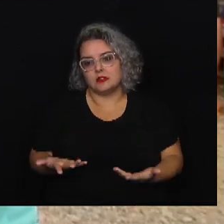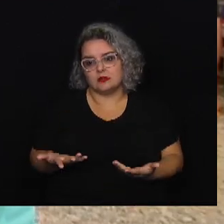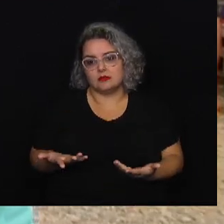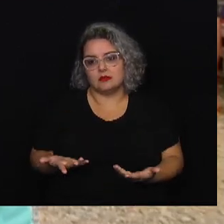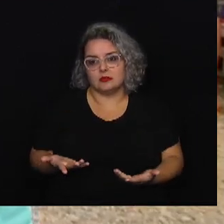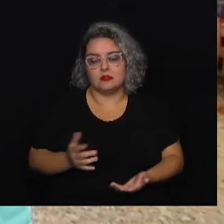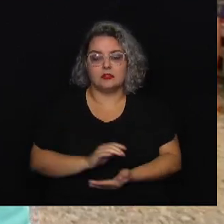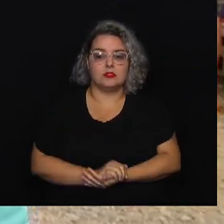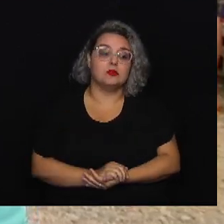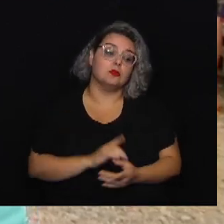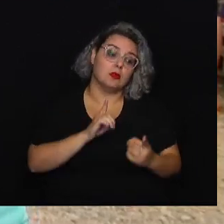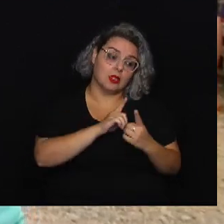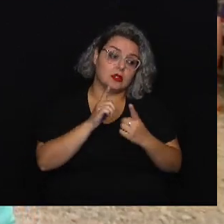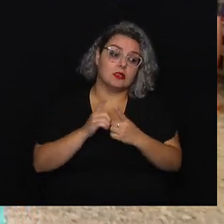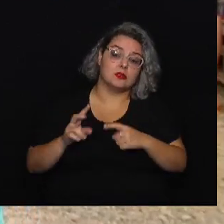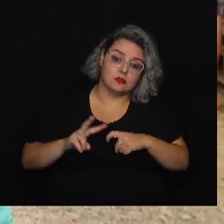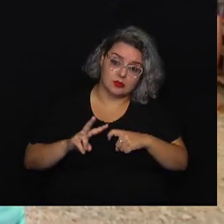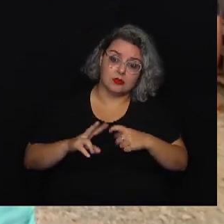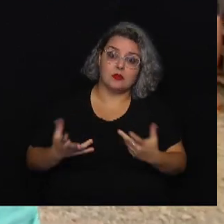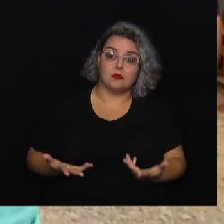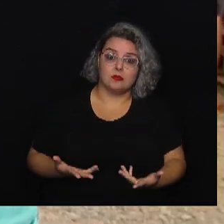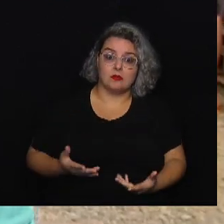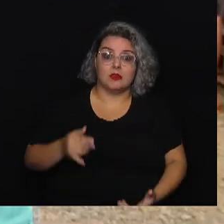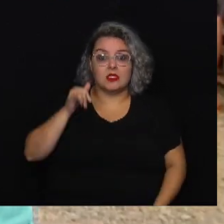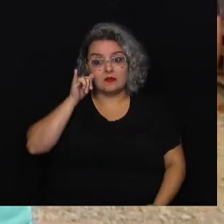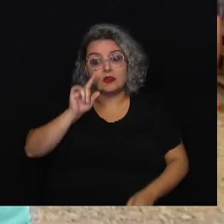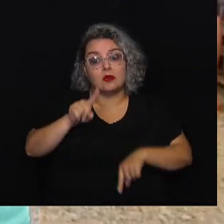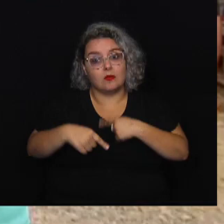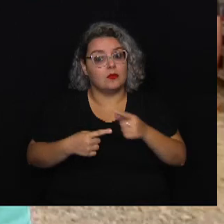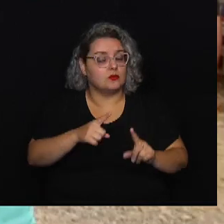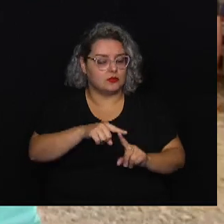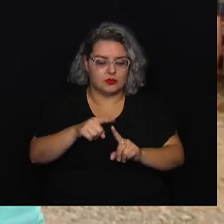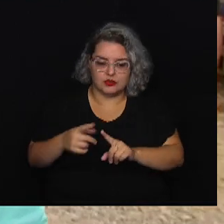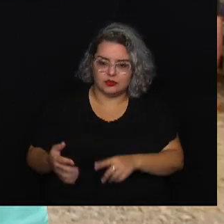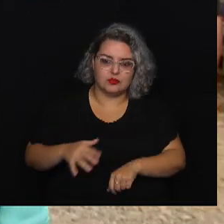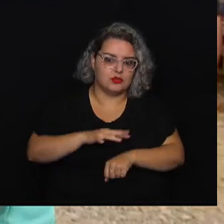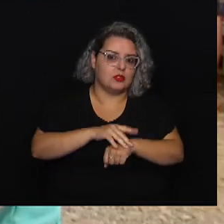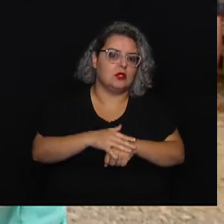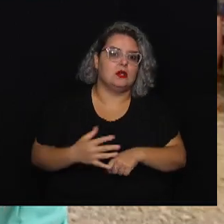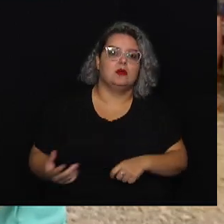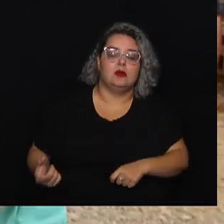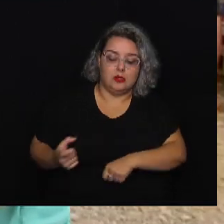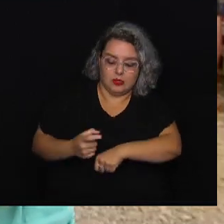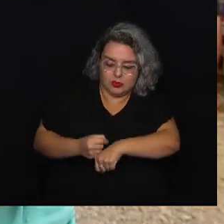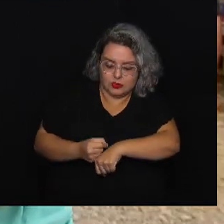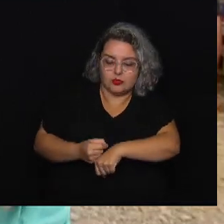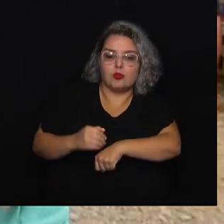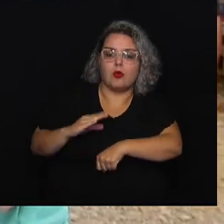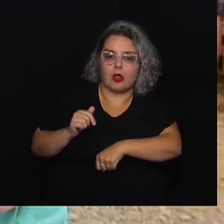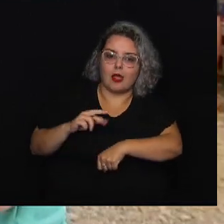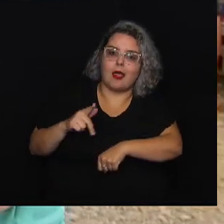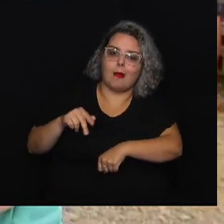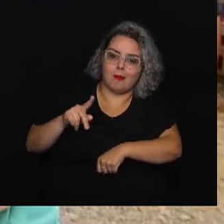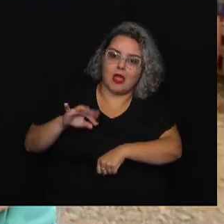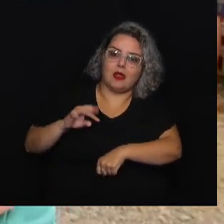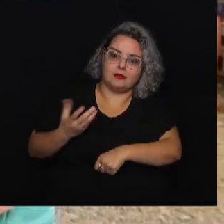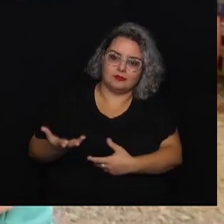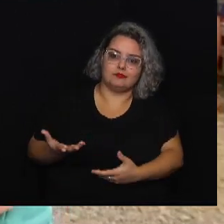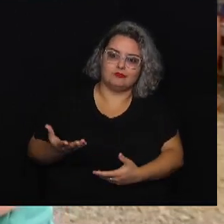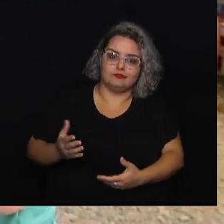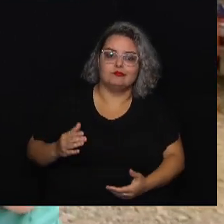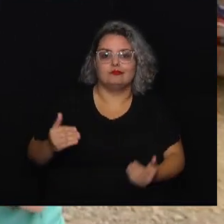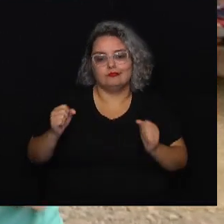um atendimento veterinário para prevenir outros tipos de doença, né? Como a doença do carrapato também, que acaba vindo a